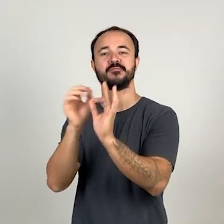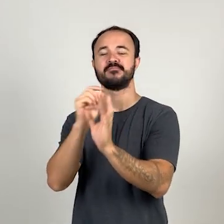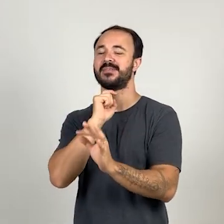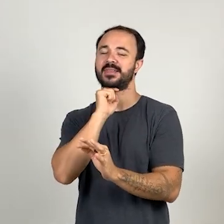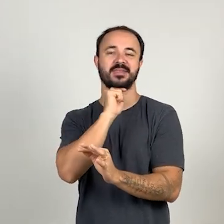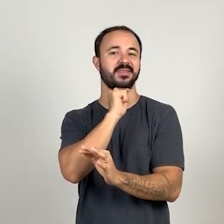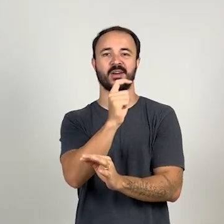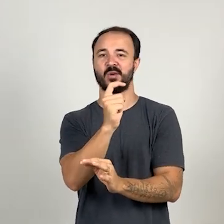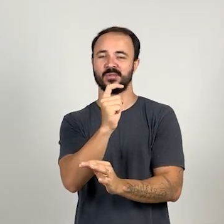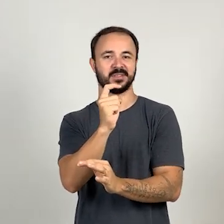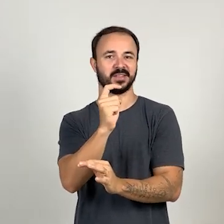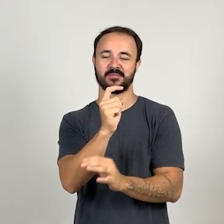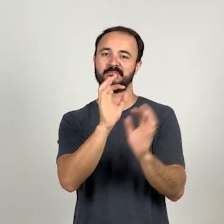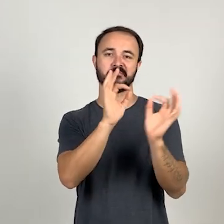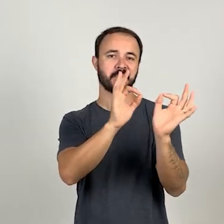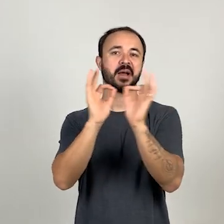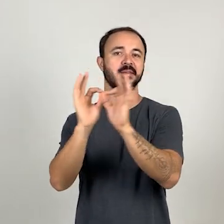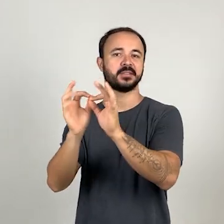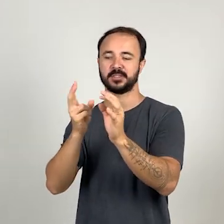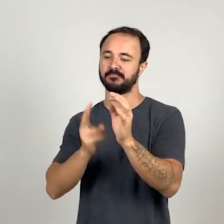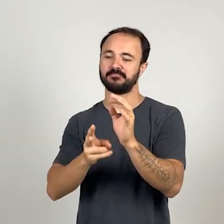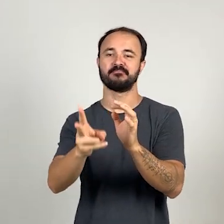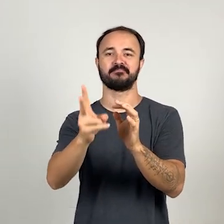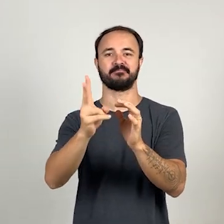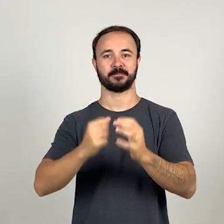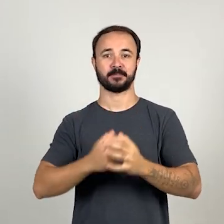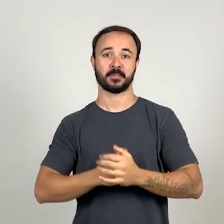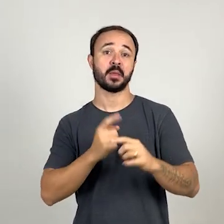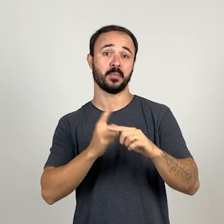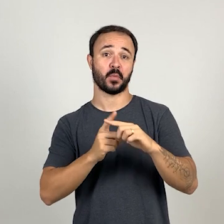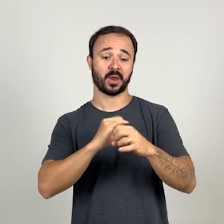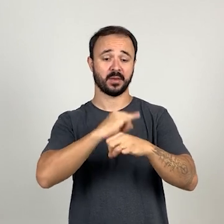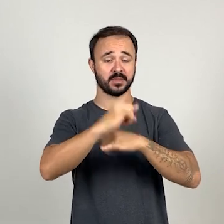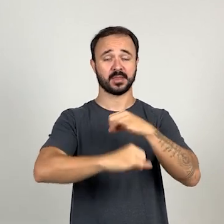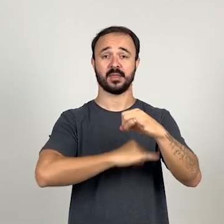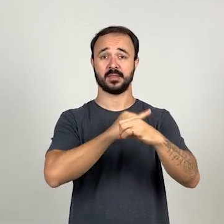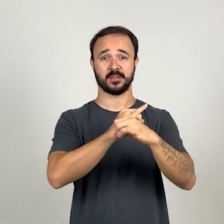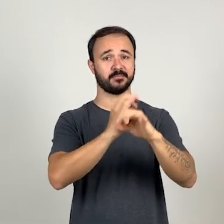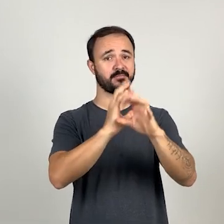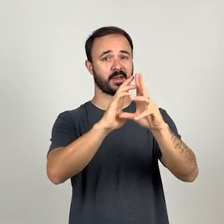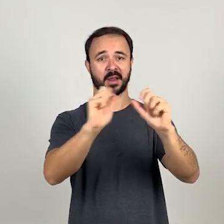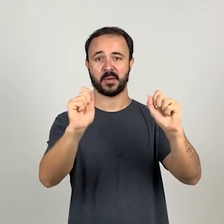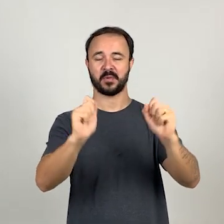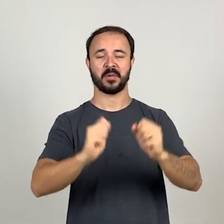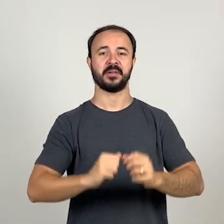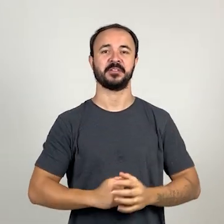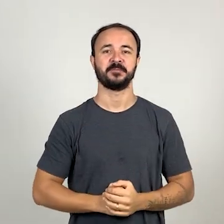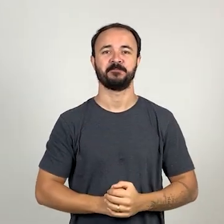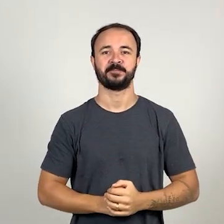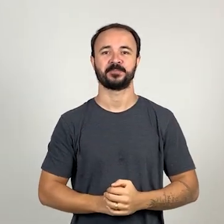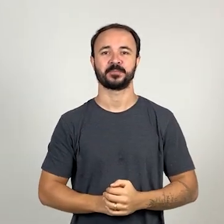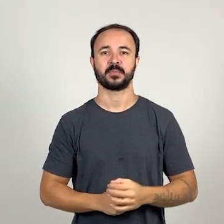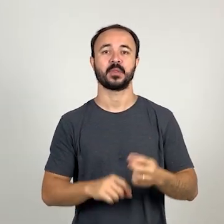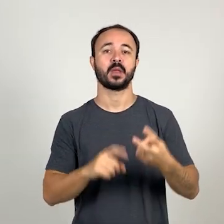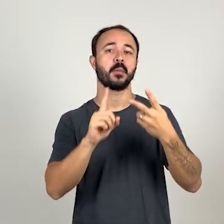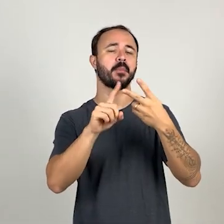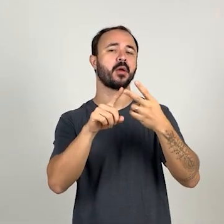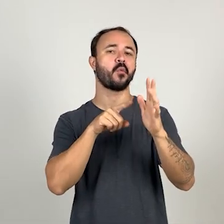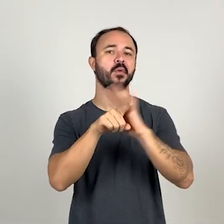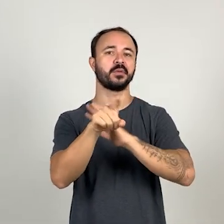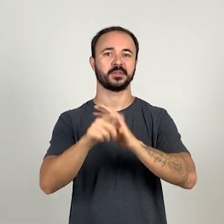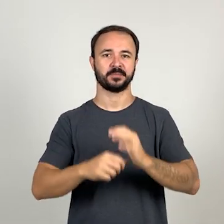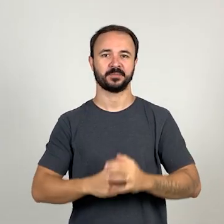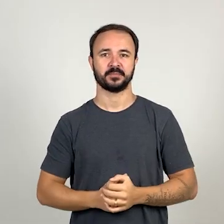their favorite series. Eles não conseguiram assistir porque ficaram sem internet. A próxima questão.